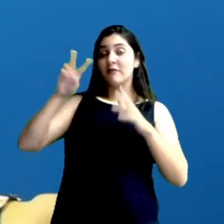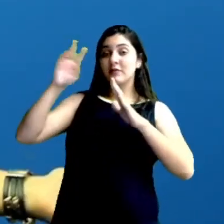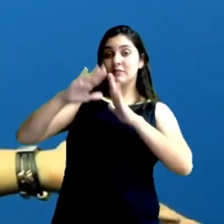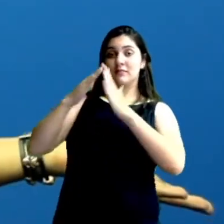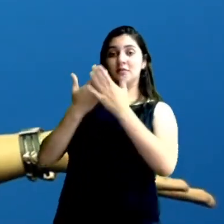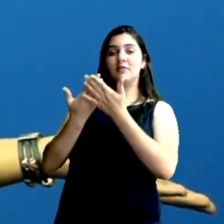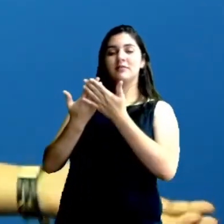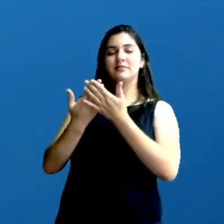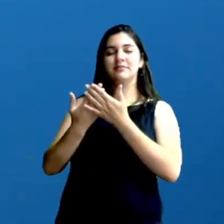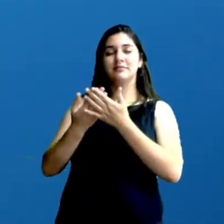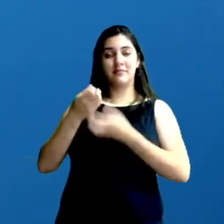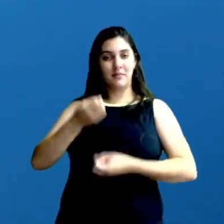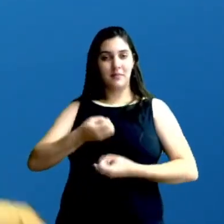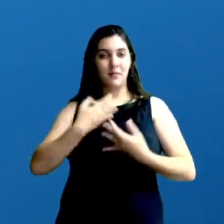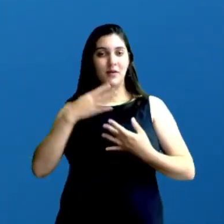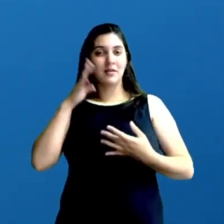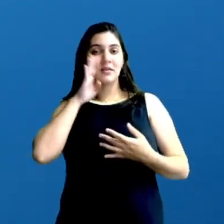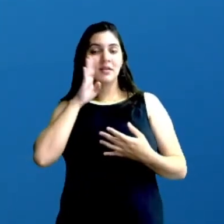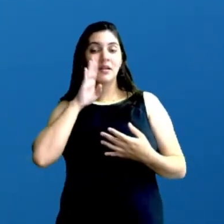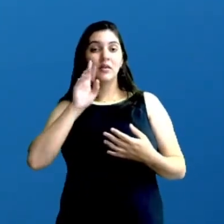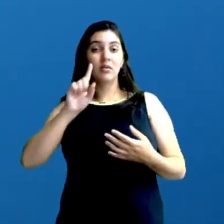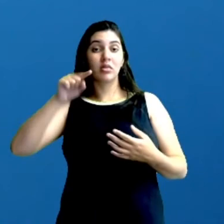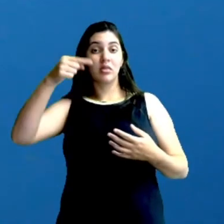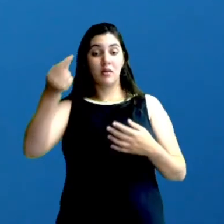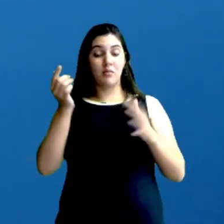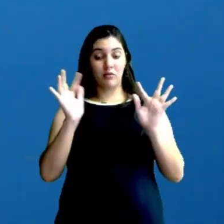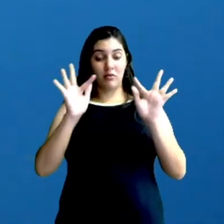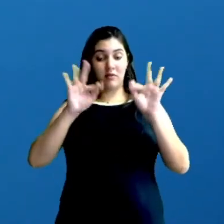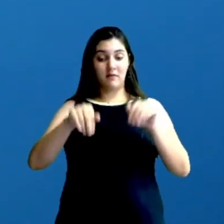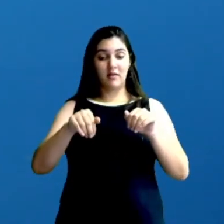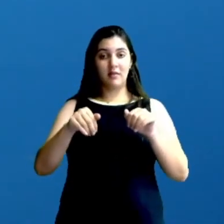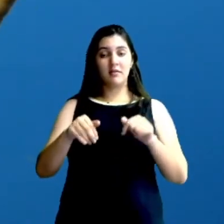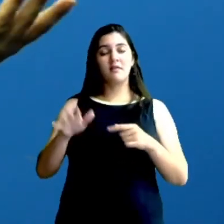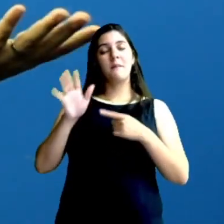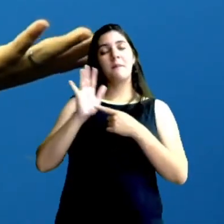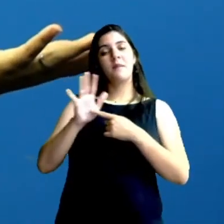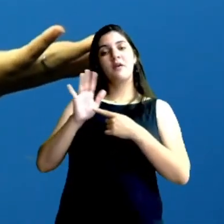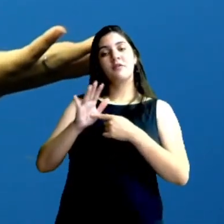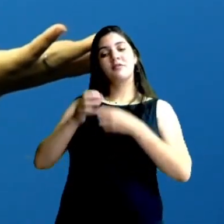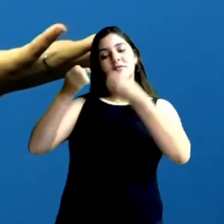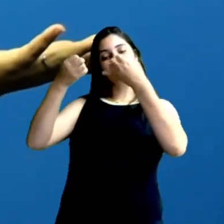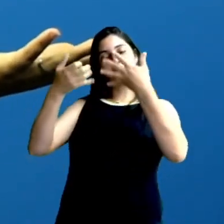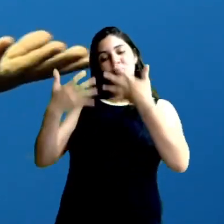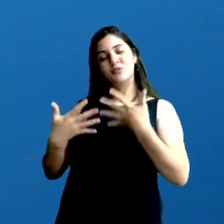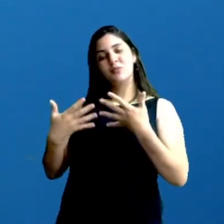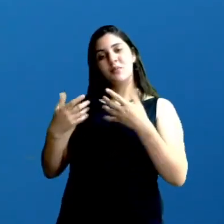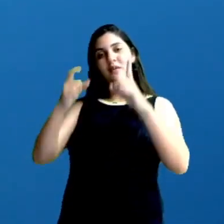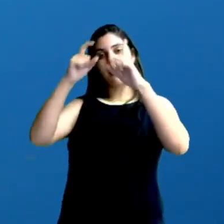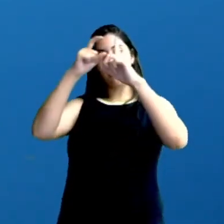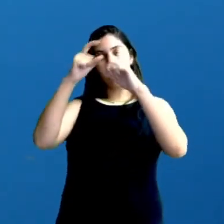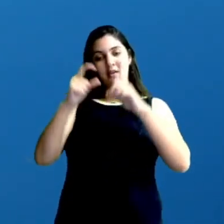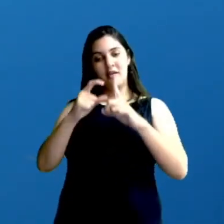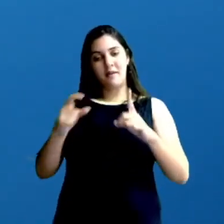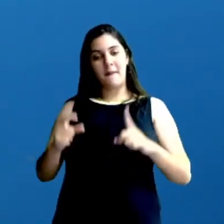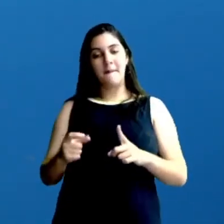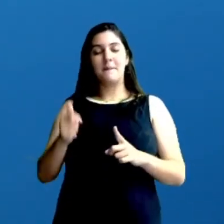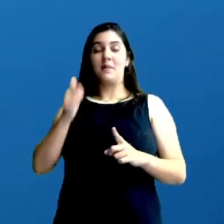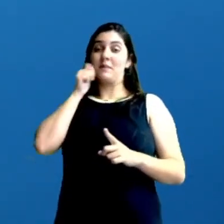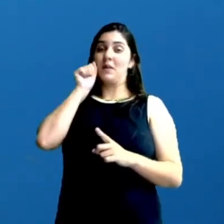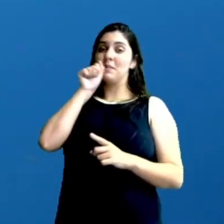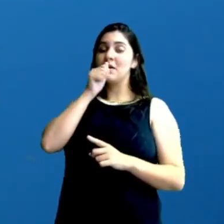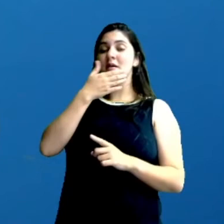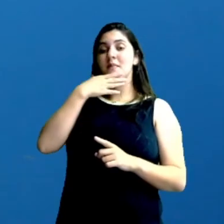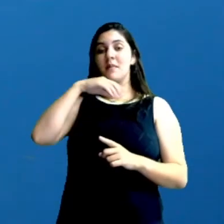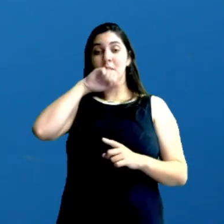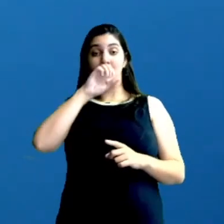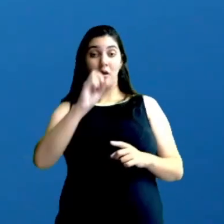escola de poesia bacana E depois no final você vai declamar os versos que seu papai passou